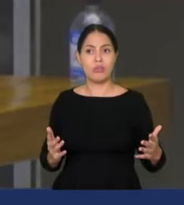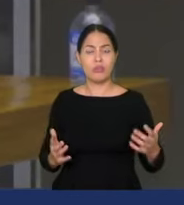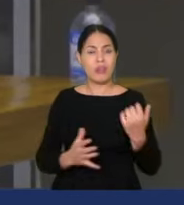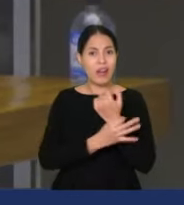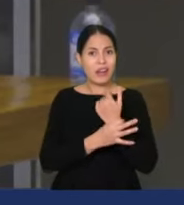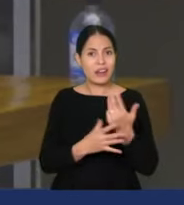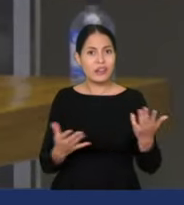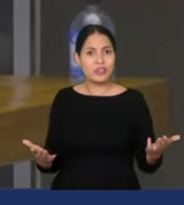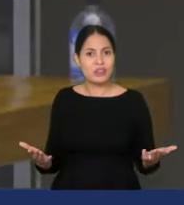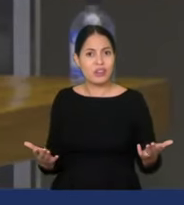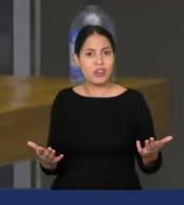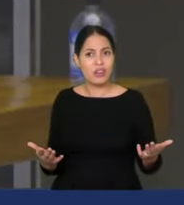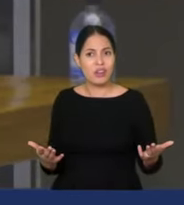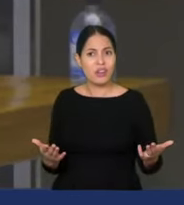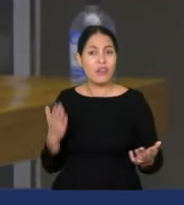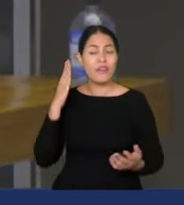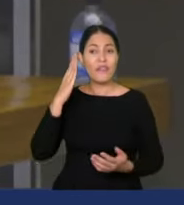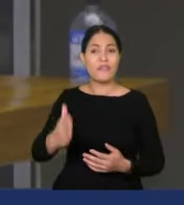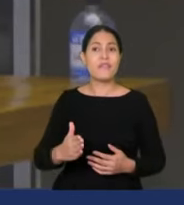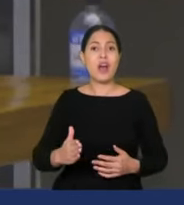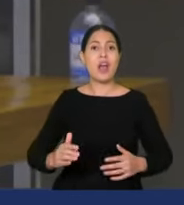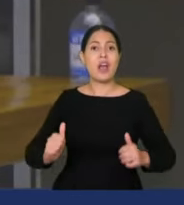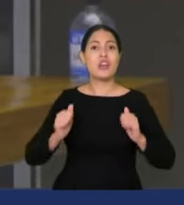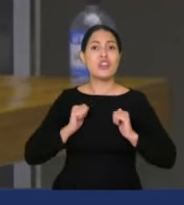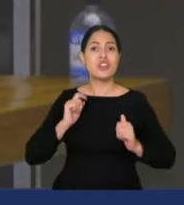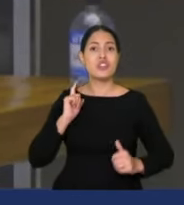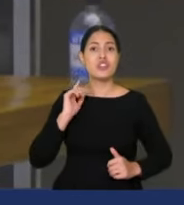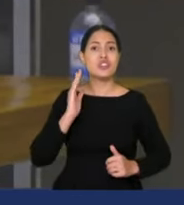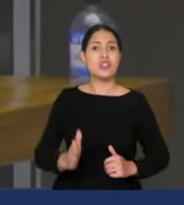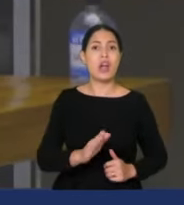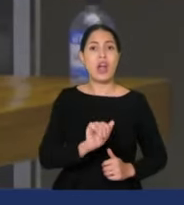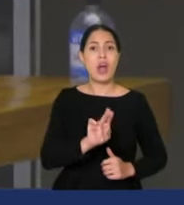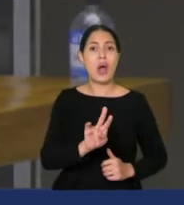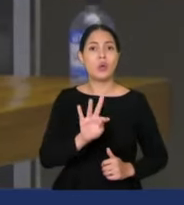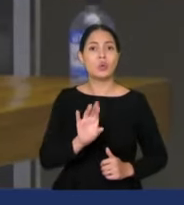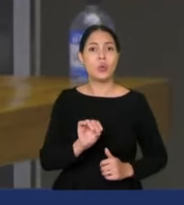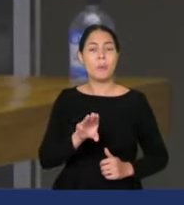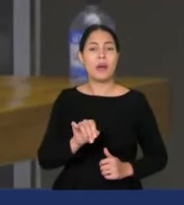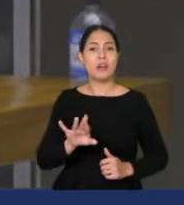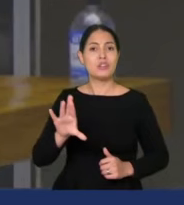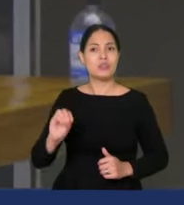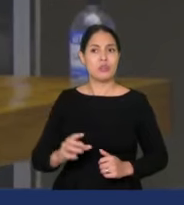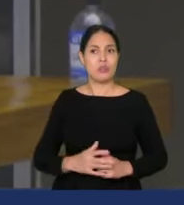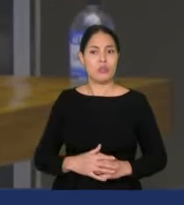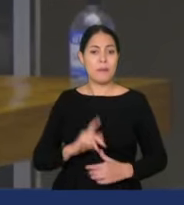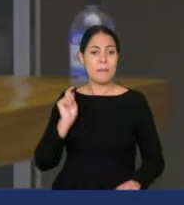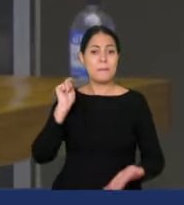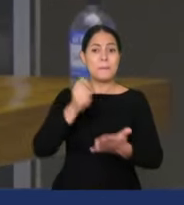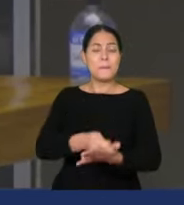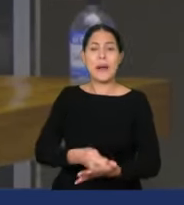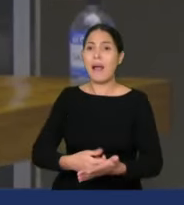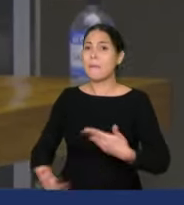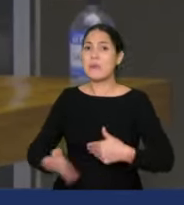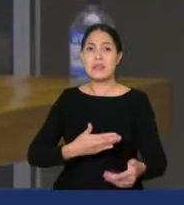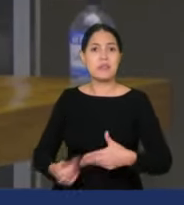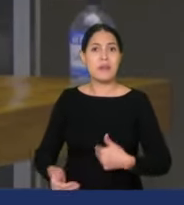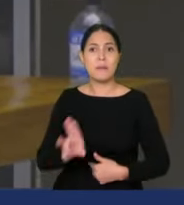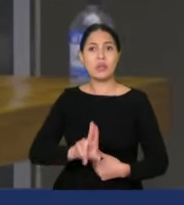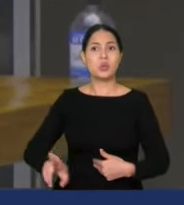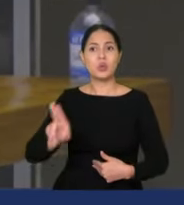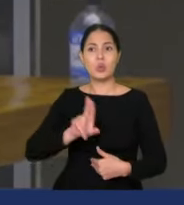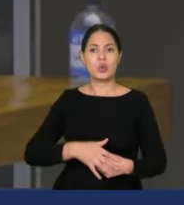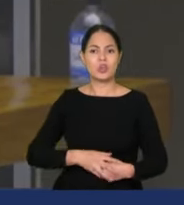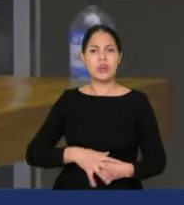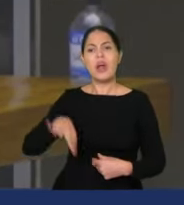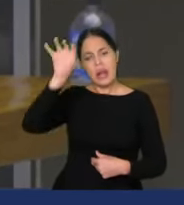atualizado automaticamente e pagamento garantido independente de consumo? Isso eu aprendo com meus amigos